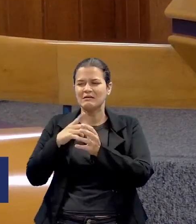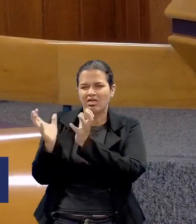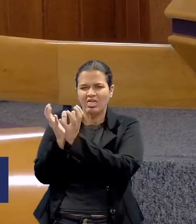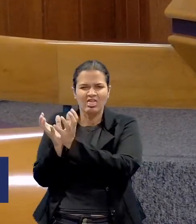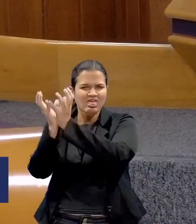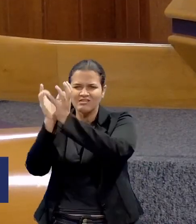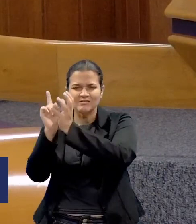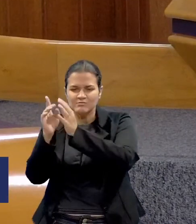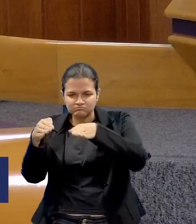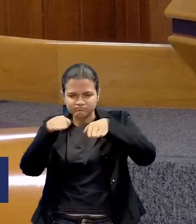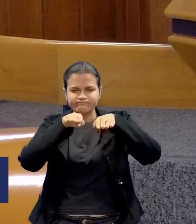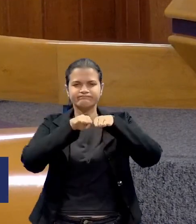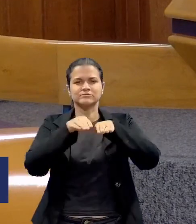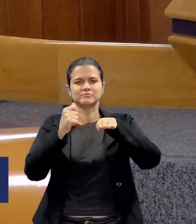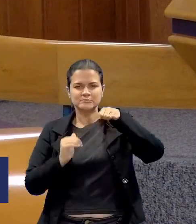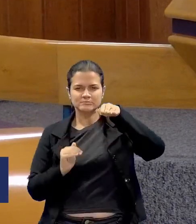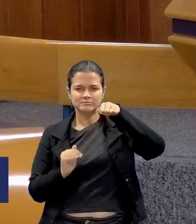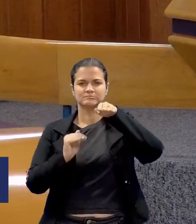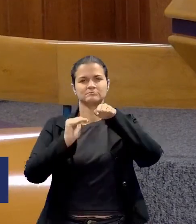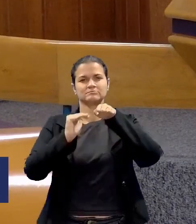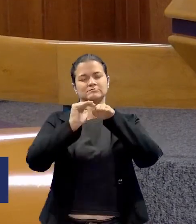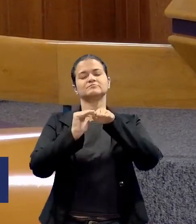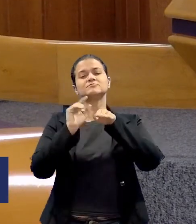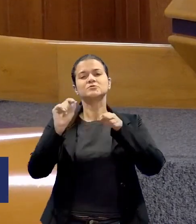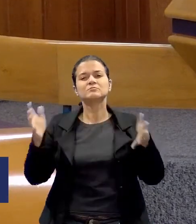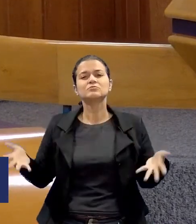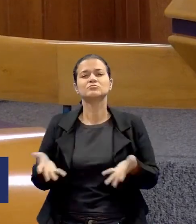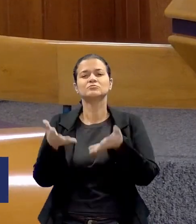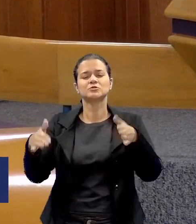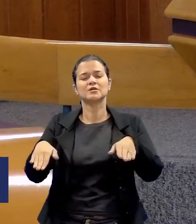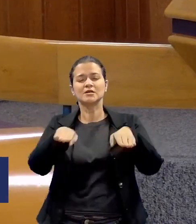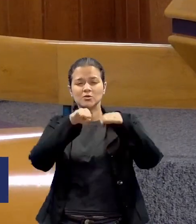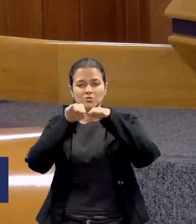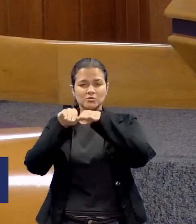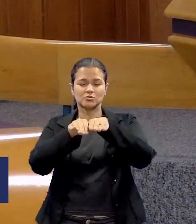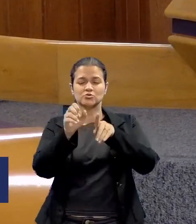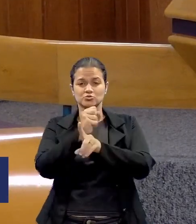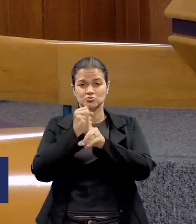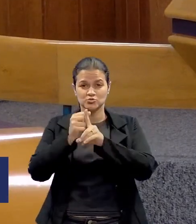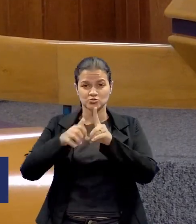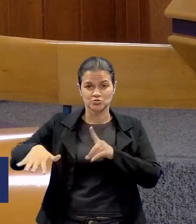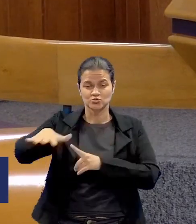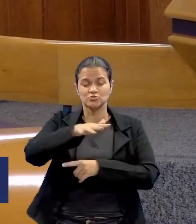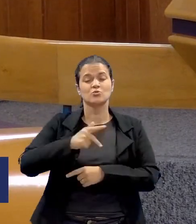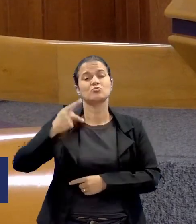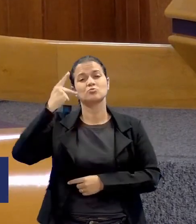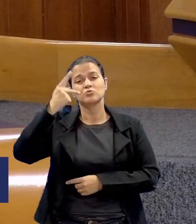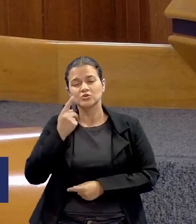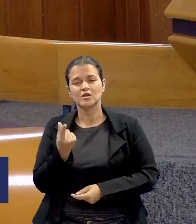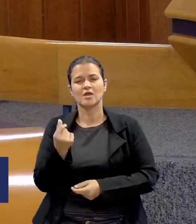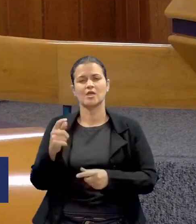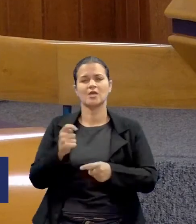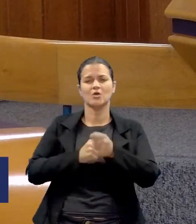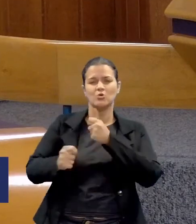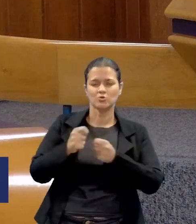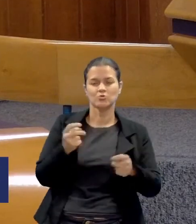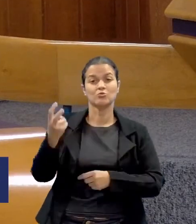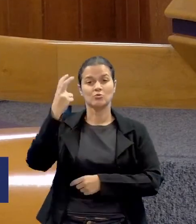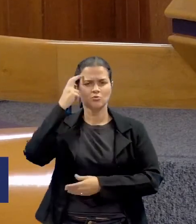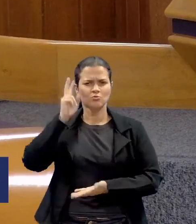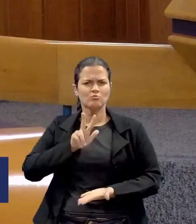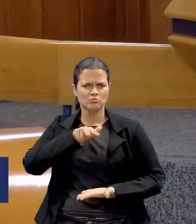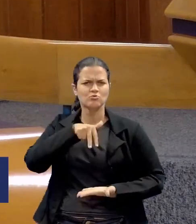na sua totalidade. Urge a promoção da equidade social, político, econômica e cultural, o